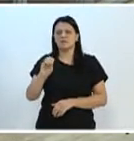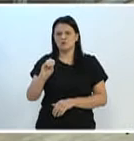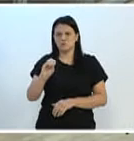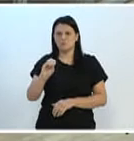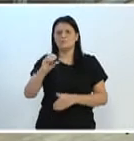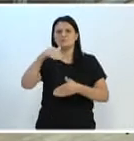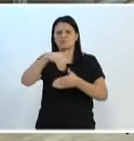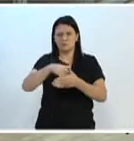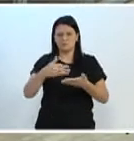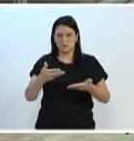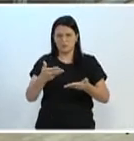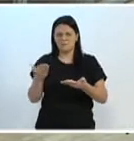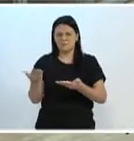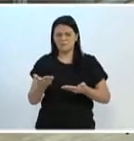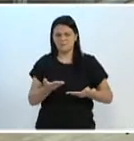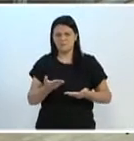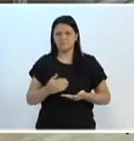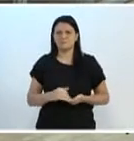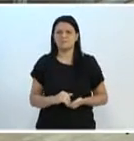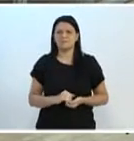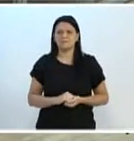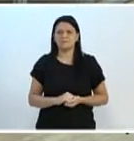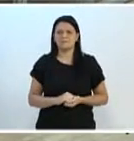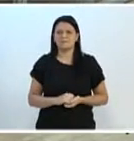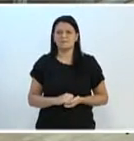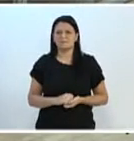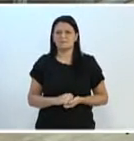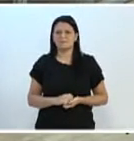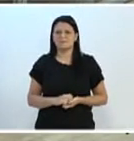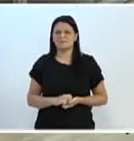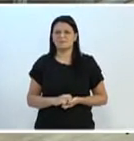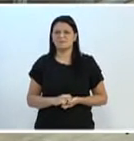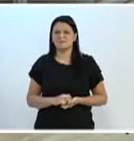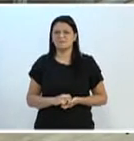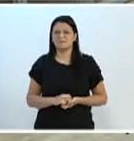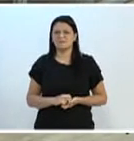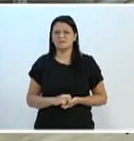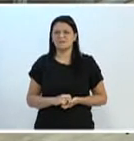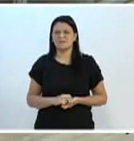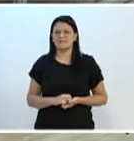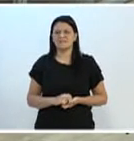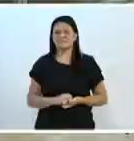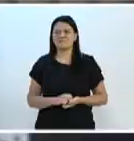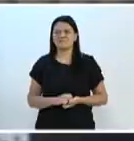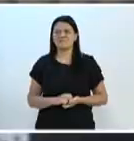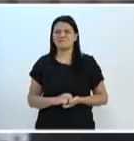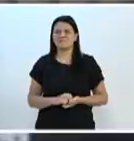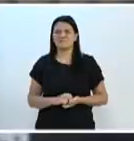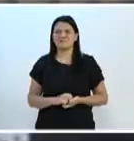Egídio da Rosa Beckhaus. Desculpa, vereador.